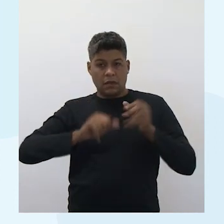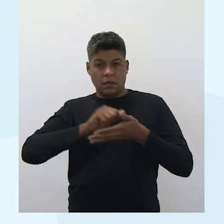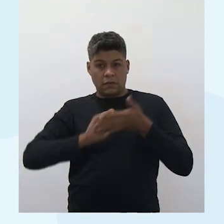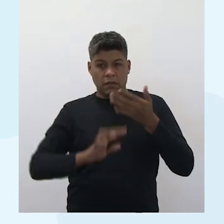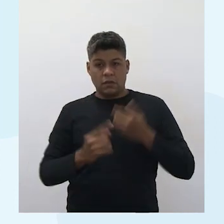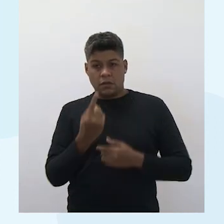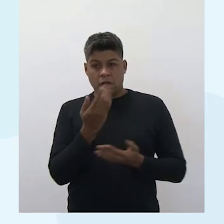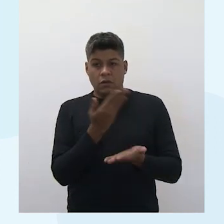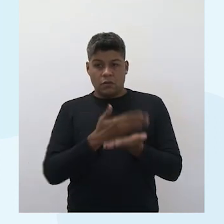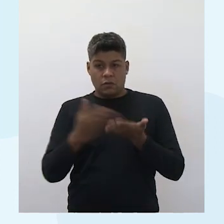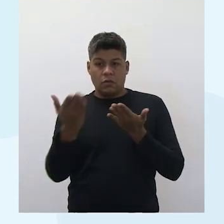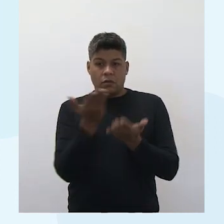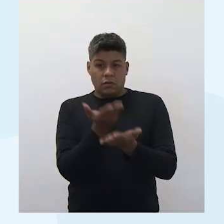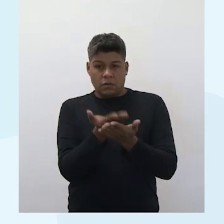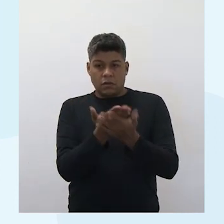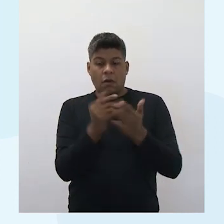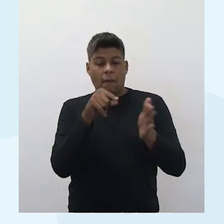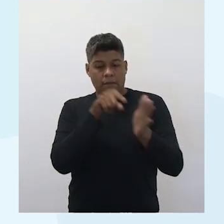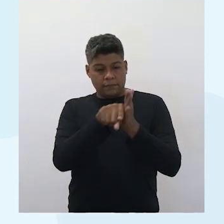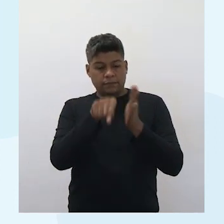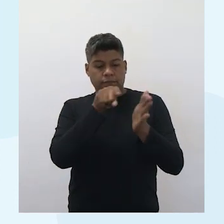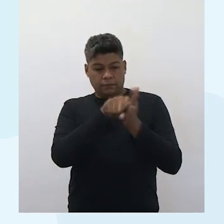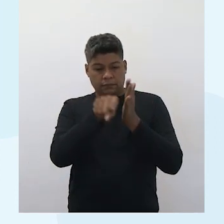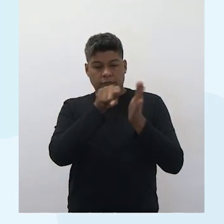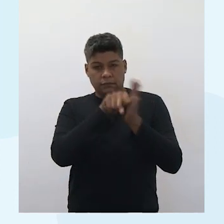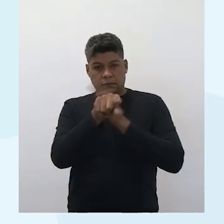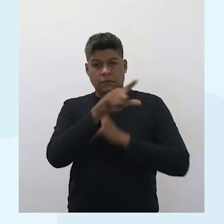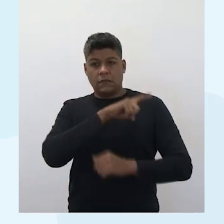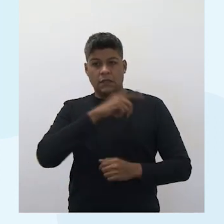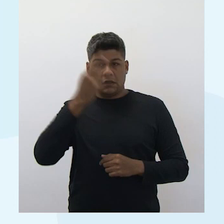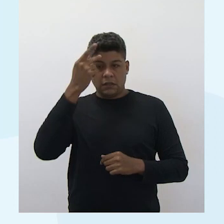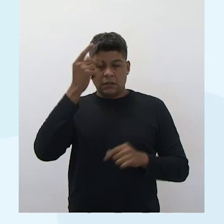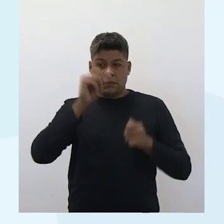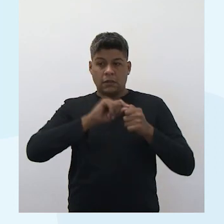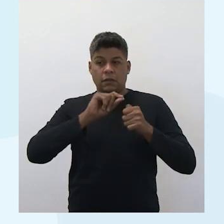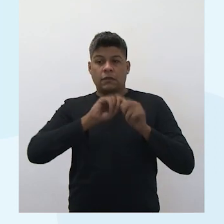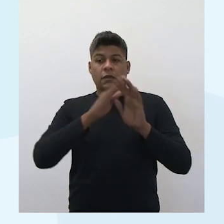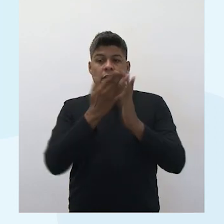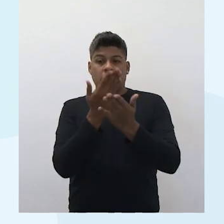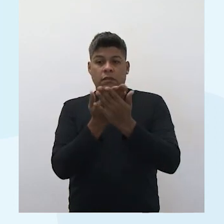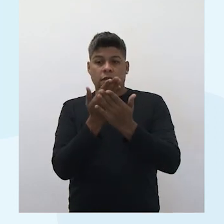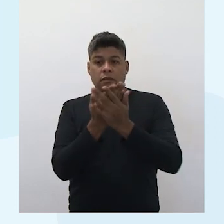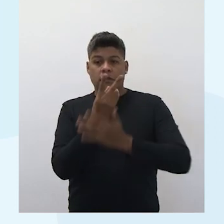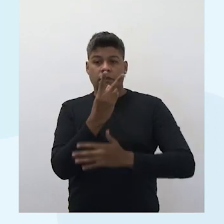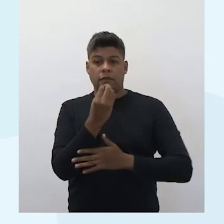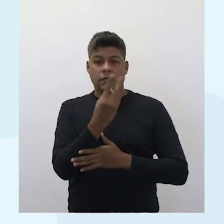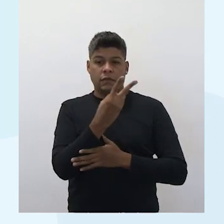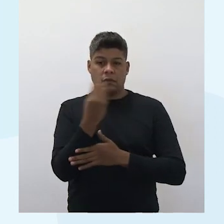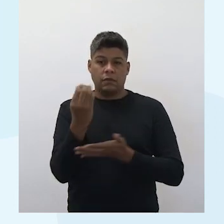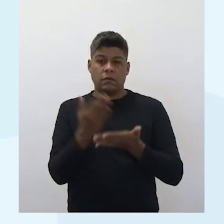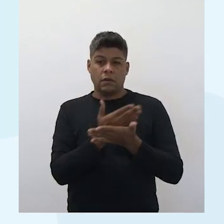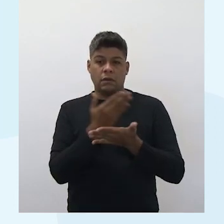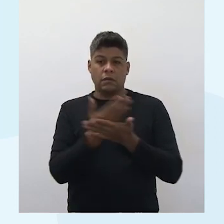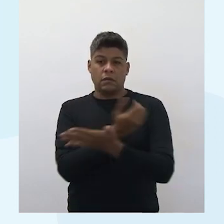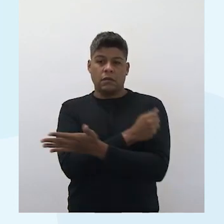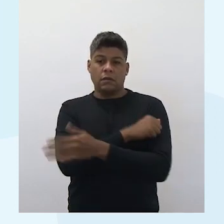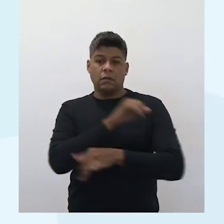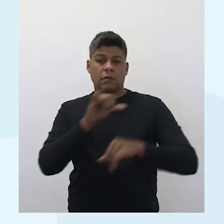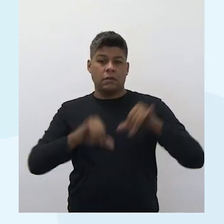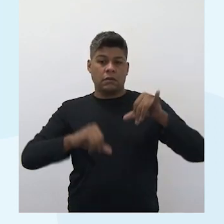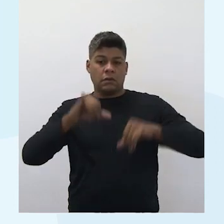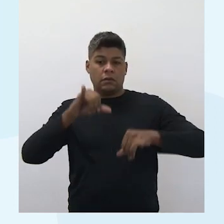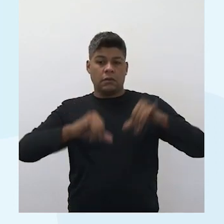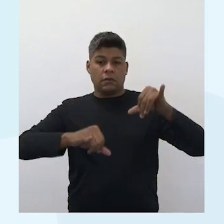início de estudos, com alguns questionamentos, do São Paulo Faz Escola, 2021, caderno do aluno, Química.